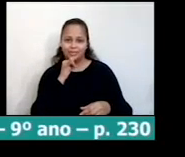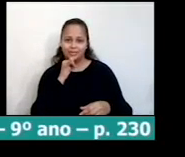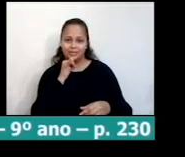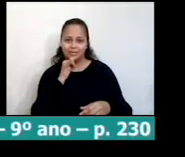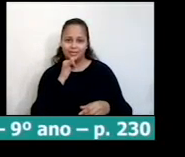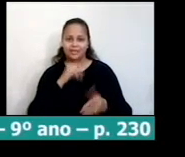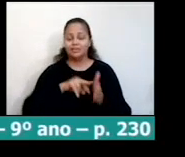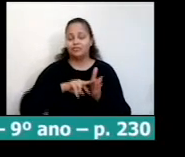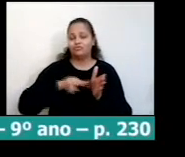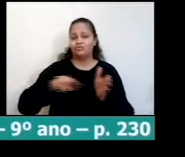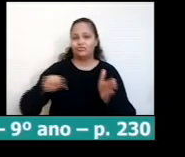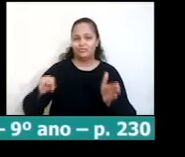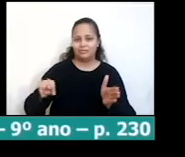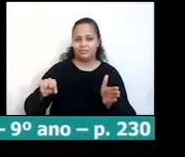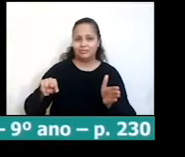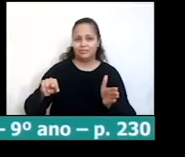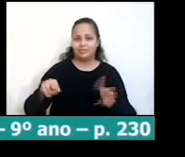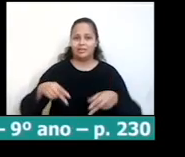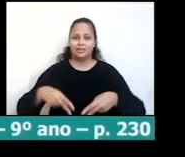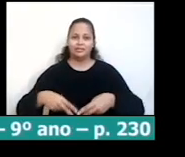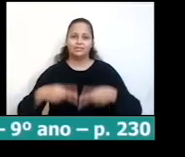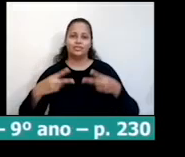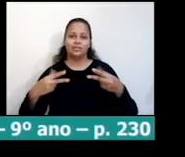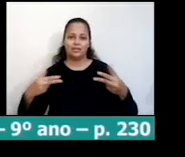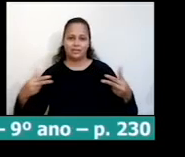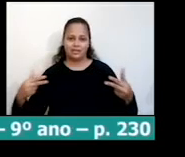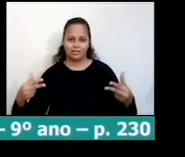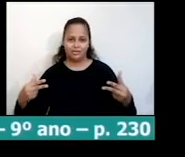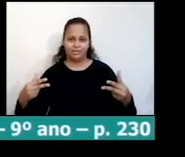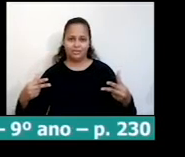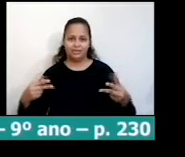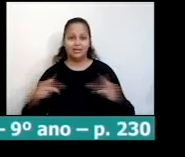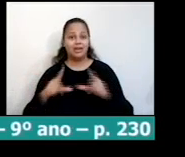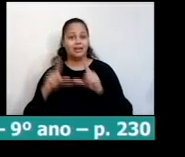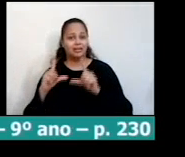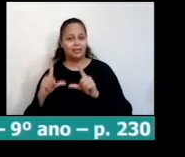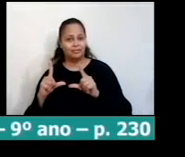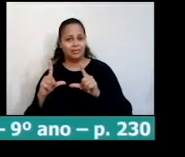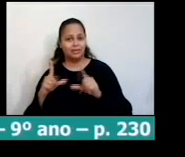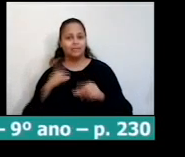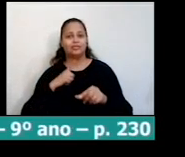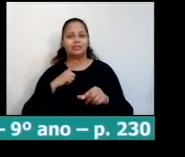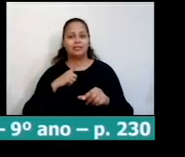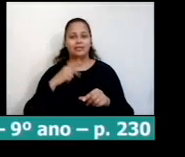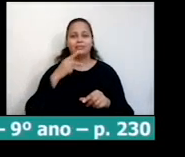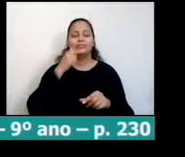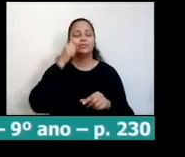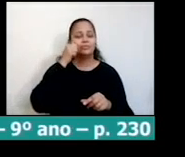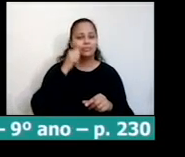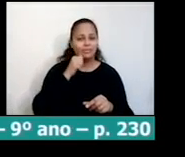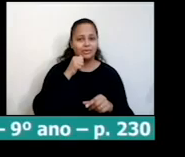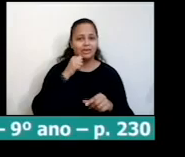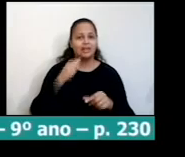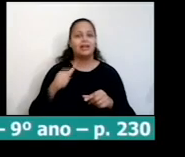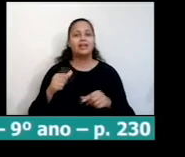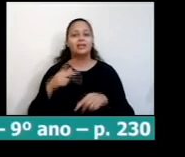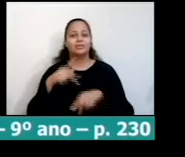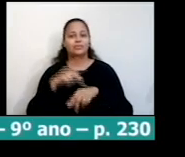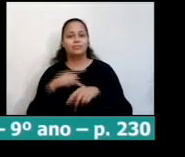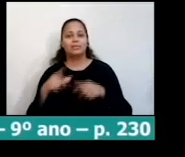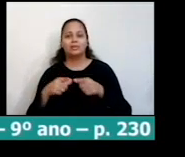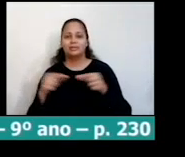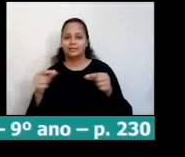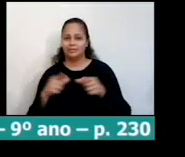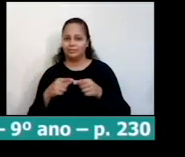diversidade étnica, certo? A imagem número 1 aí, nós temos as geishas no Japão. A imagem número 2,